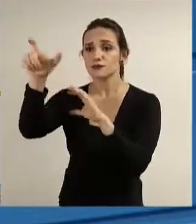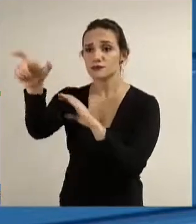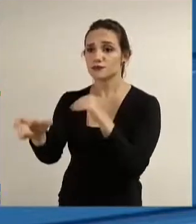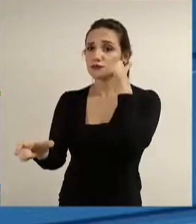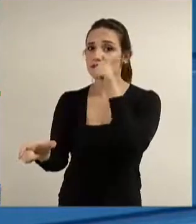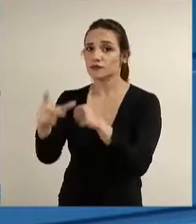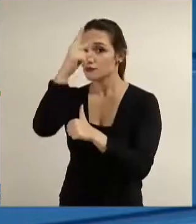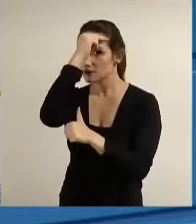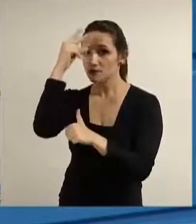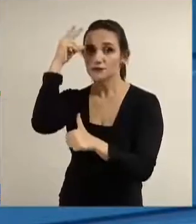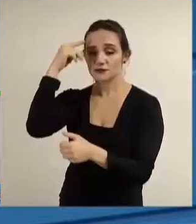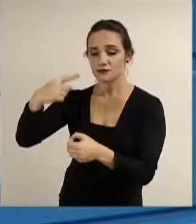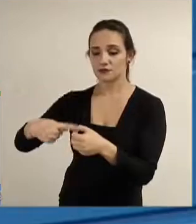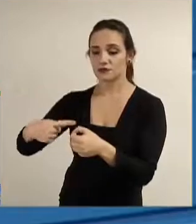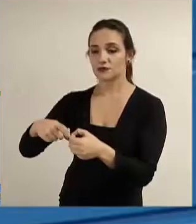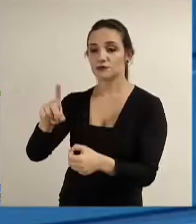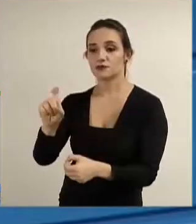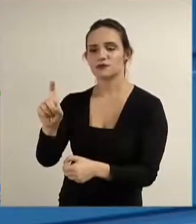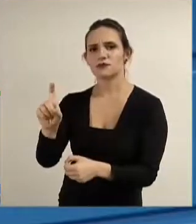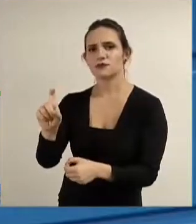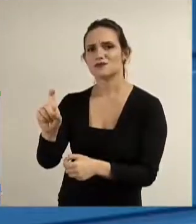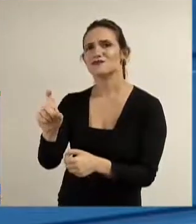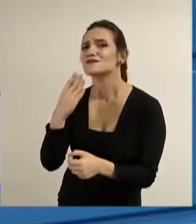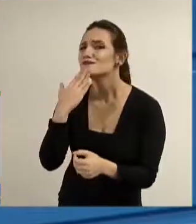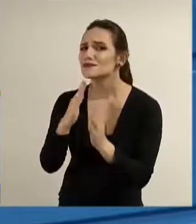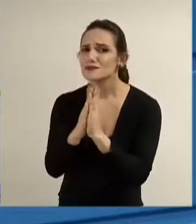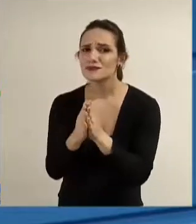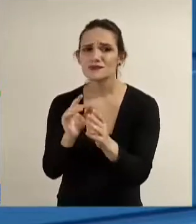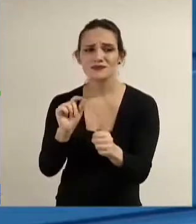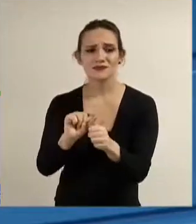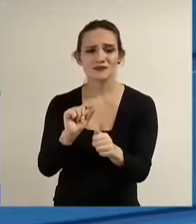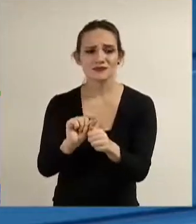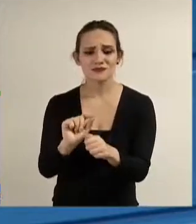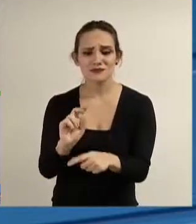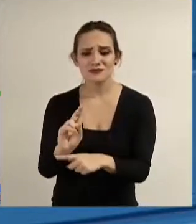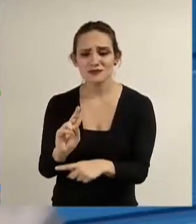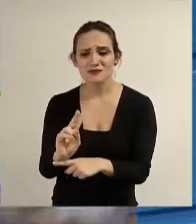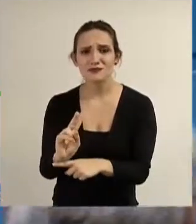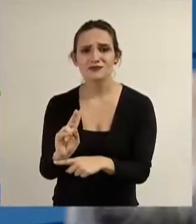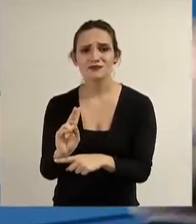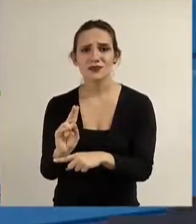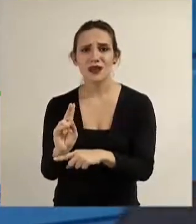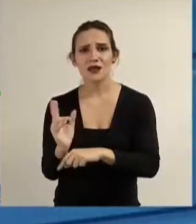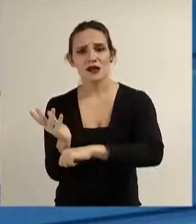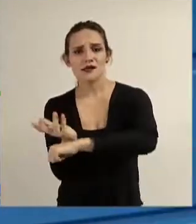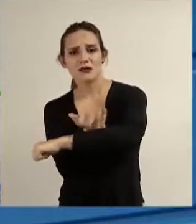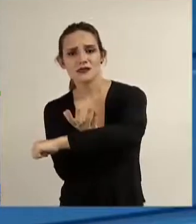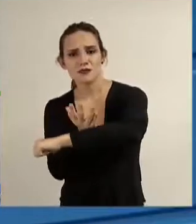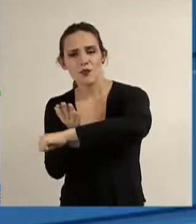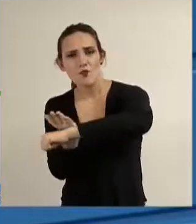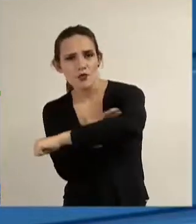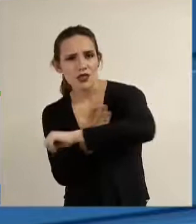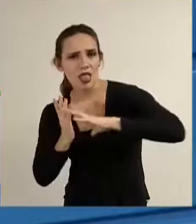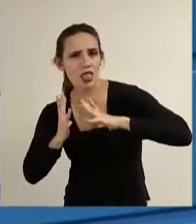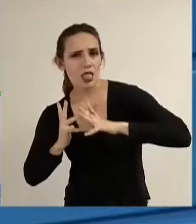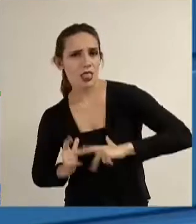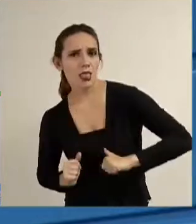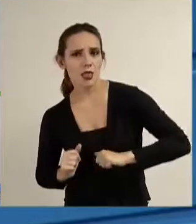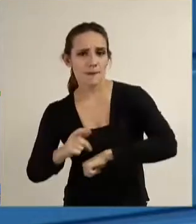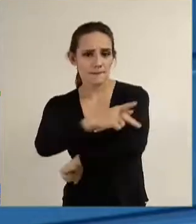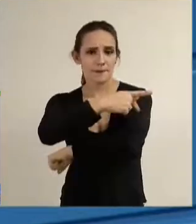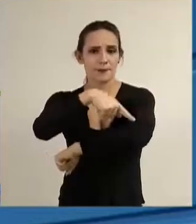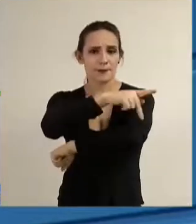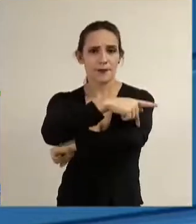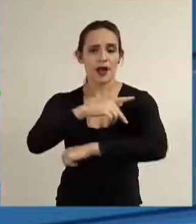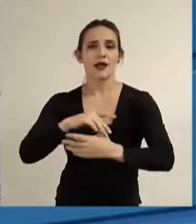de Dourados, solicitando providências para a realização da manutenção das dependências internas do Parque Ambiental Victélio de Pelegrim, localizado no Jardim